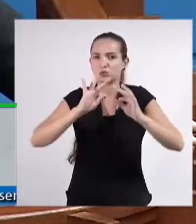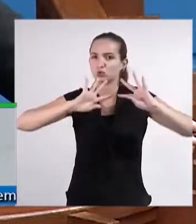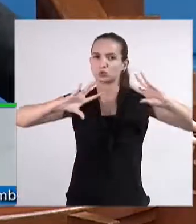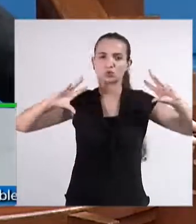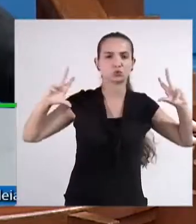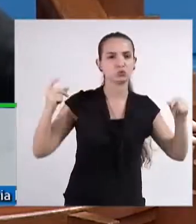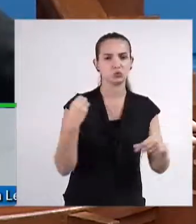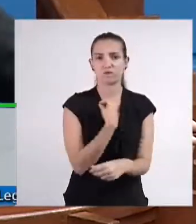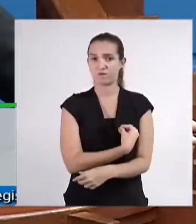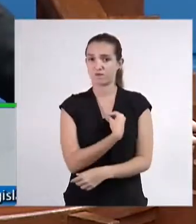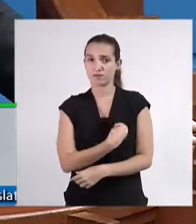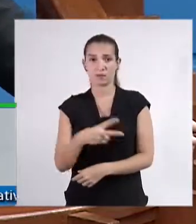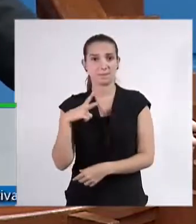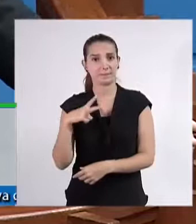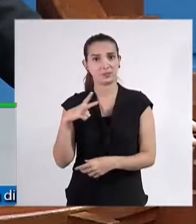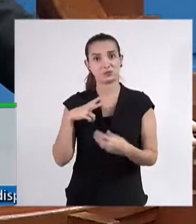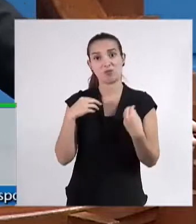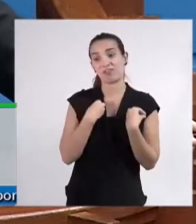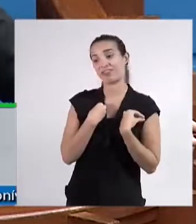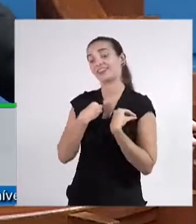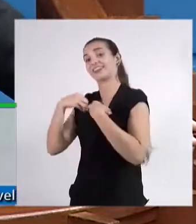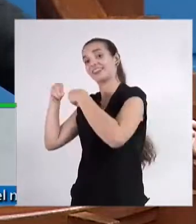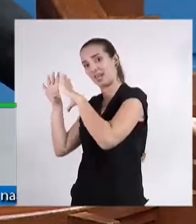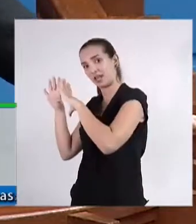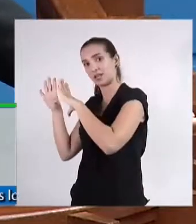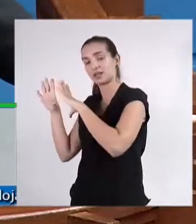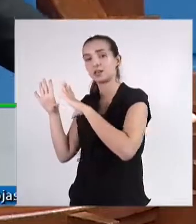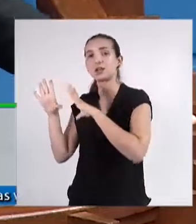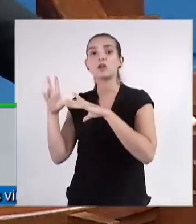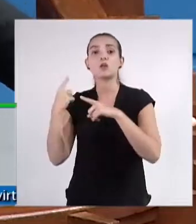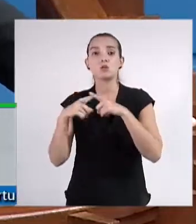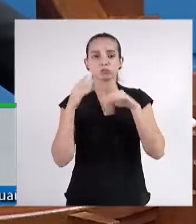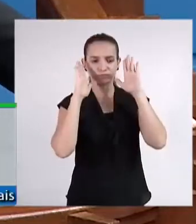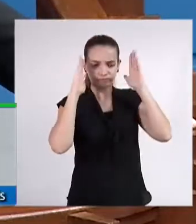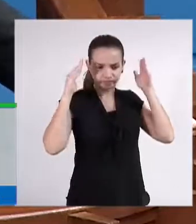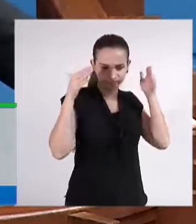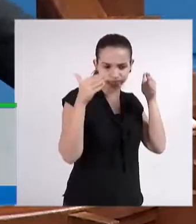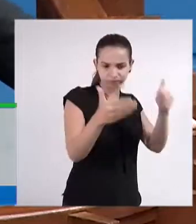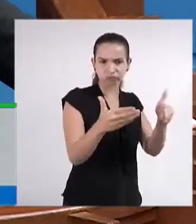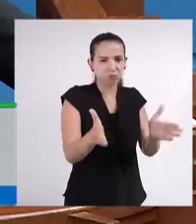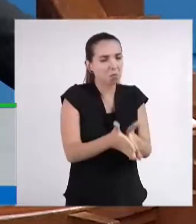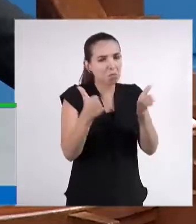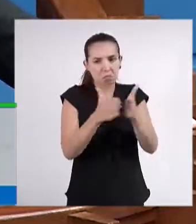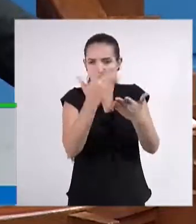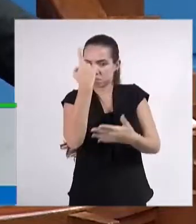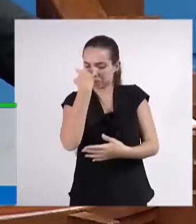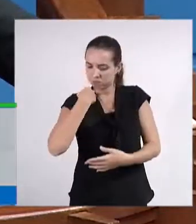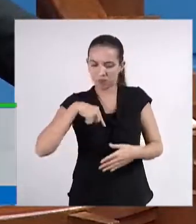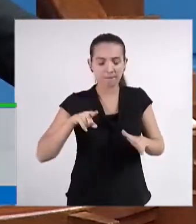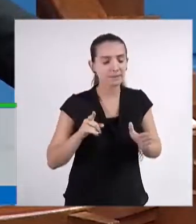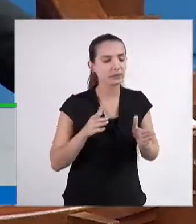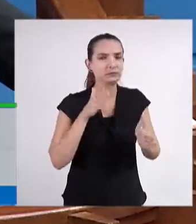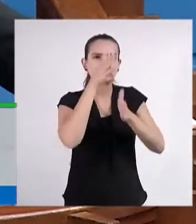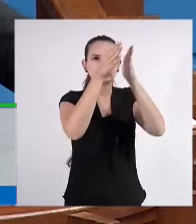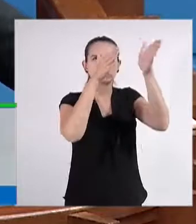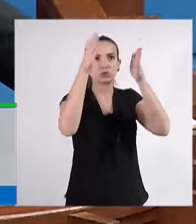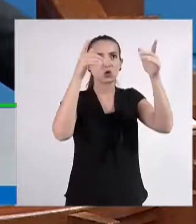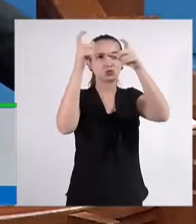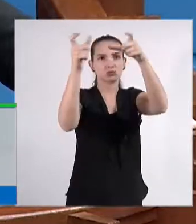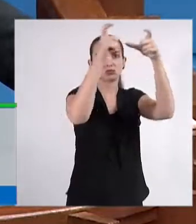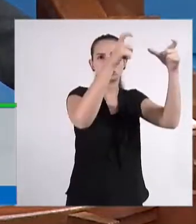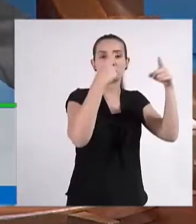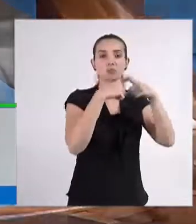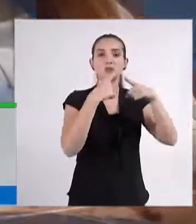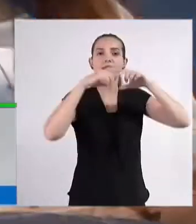que poderiam ter, para se dedicar à evangelização numa região muitas vezes